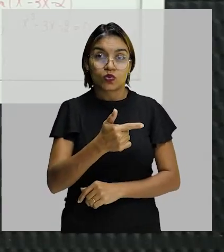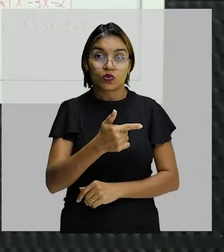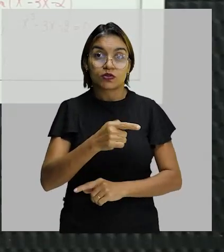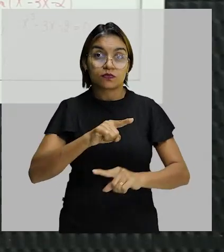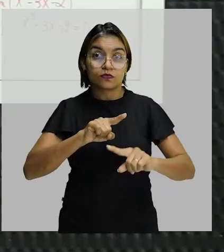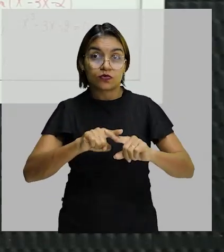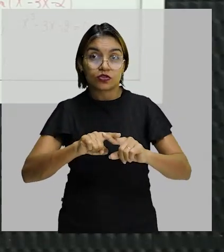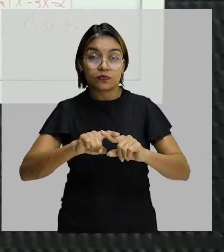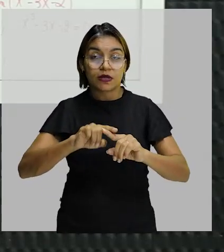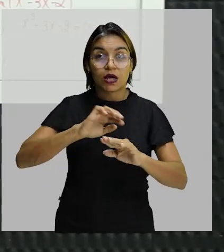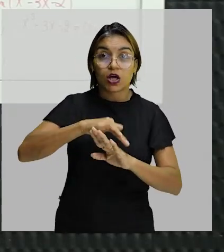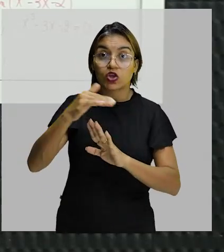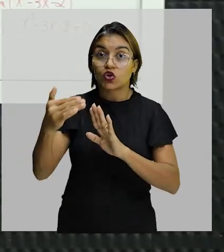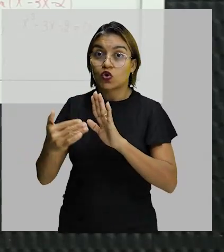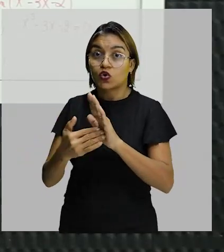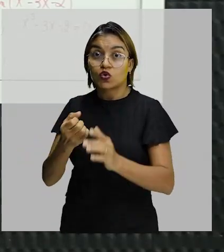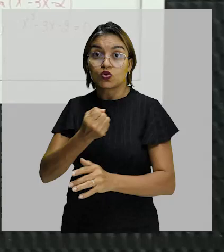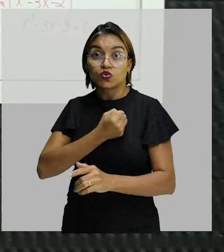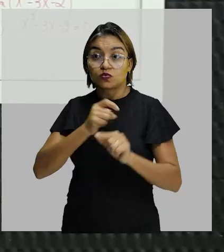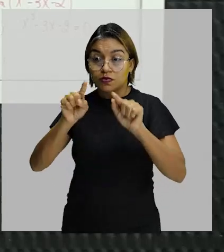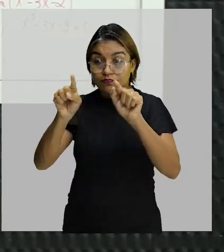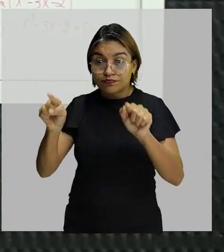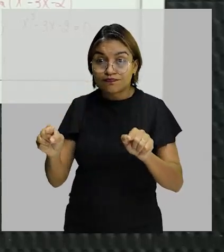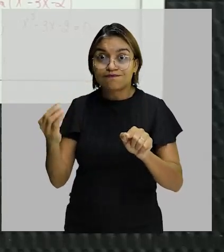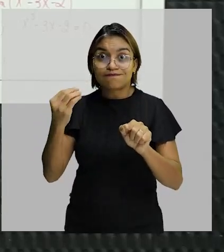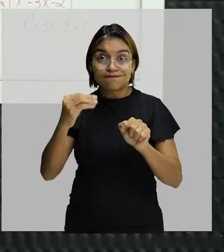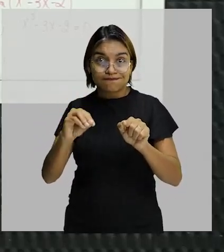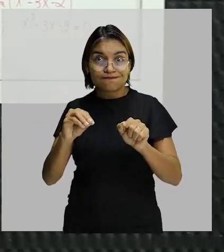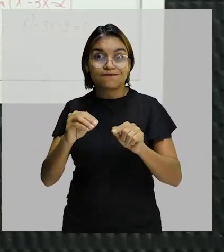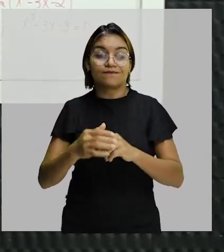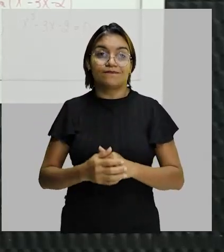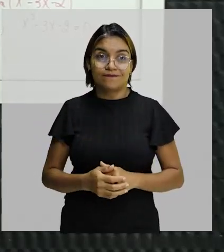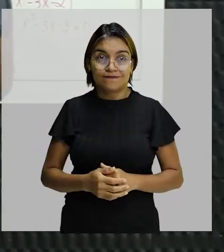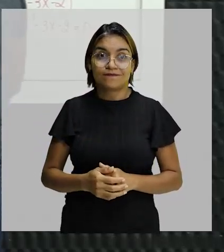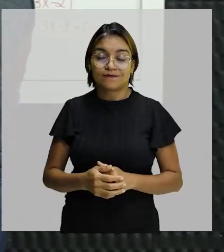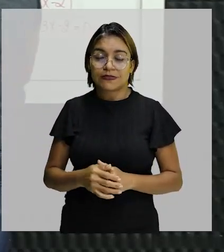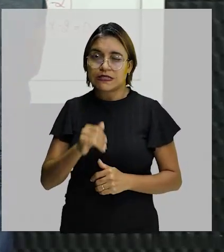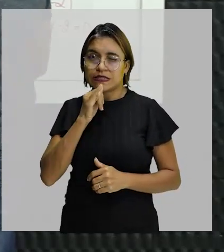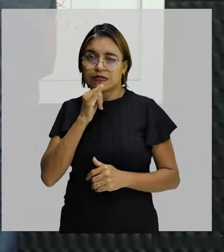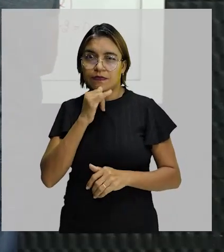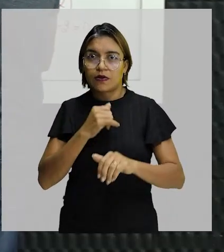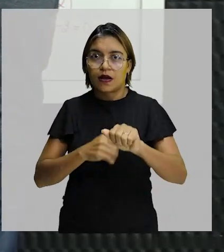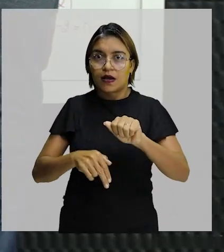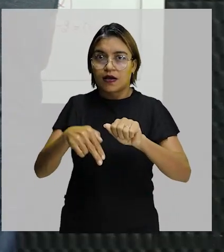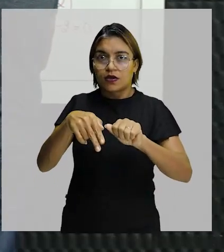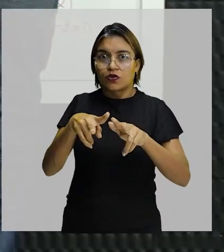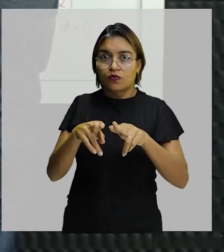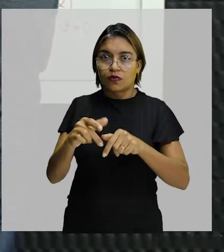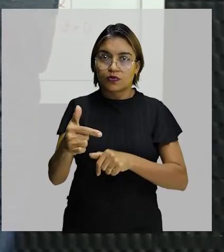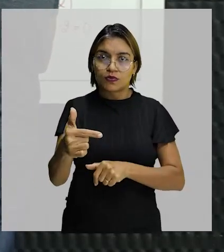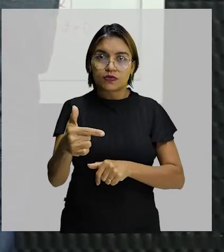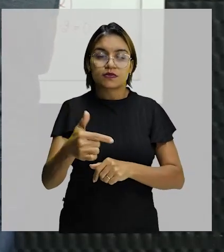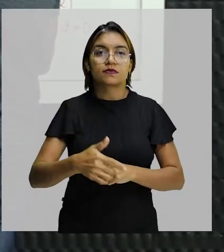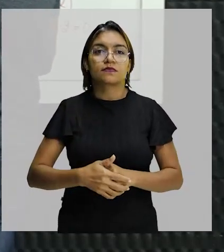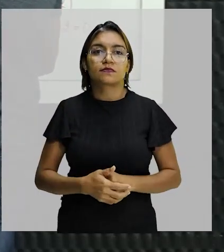os elementos lá de dentro do parênteses, né? Se esse AN for 2, vamos lá, o AN igual a 2